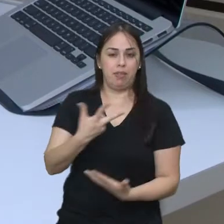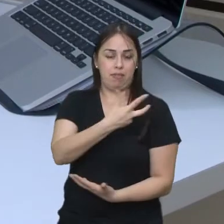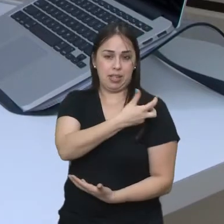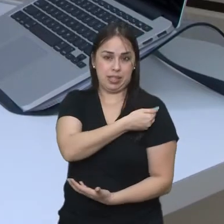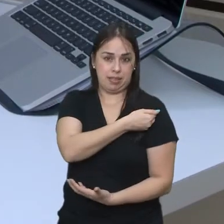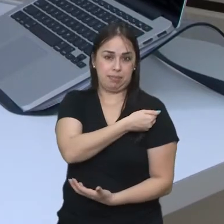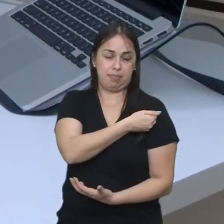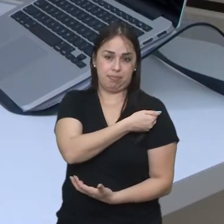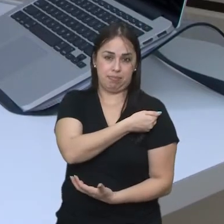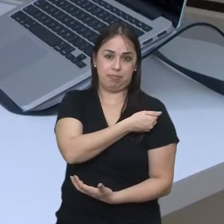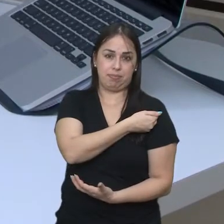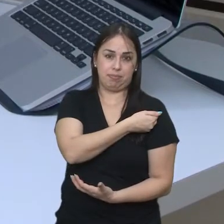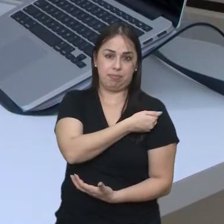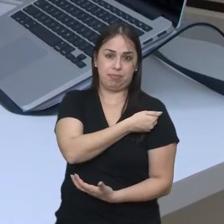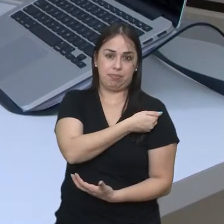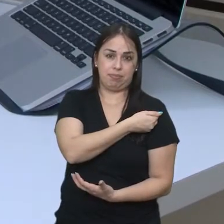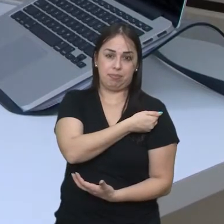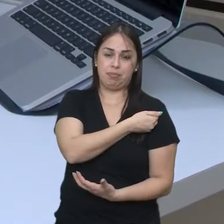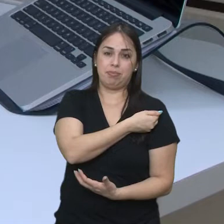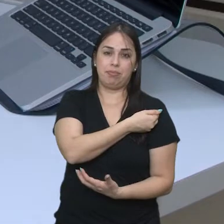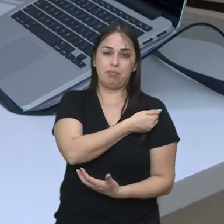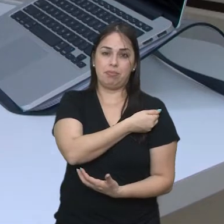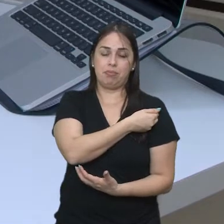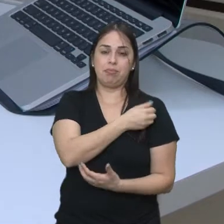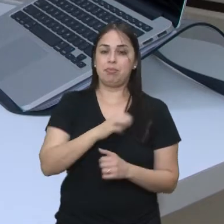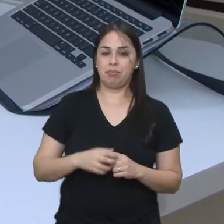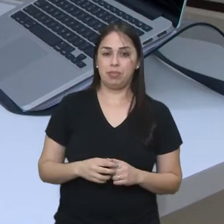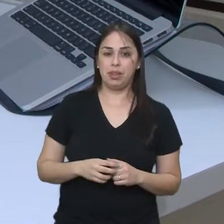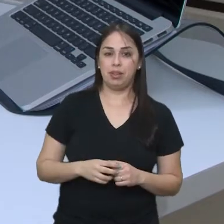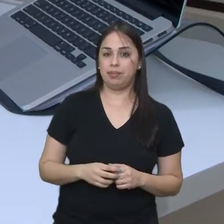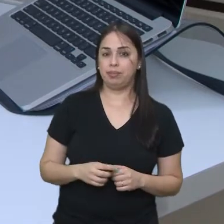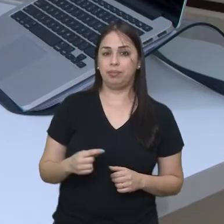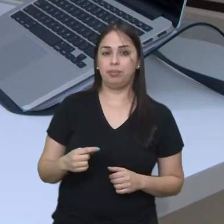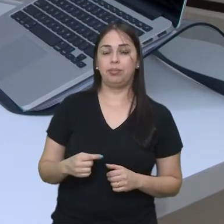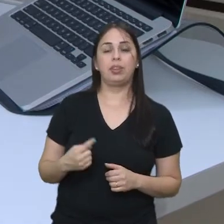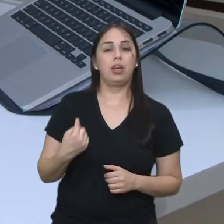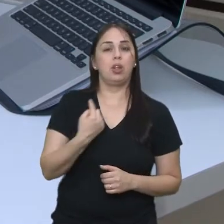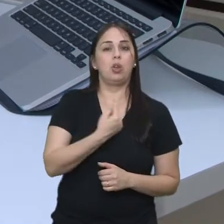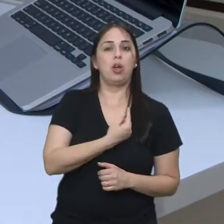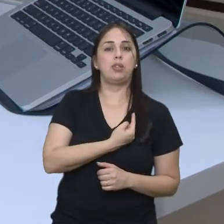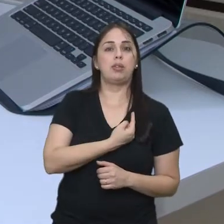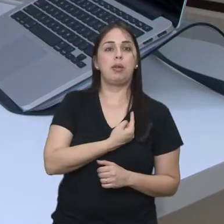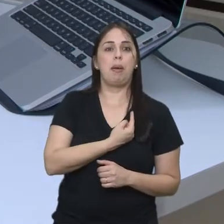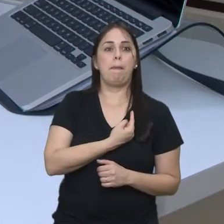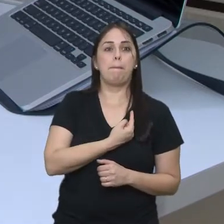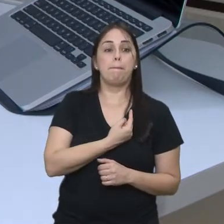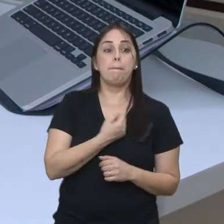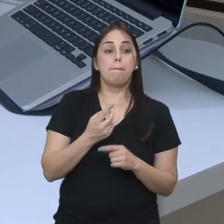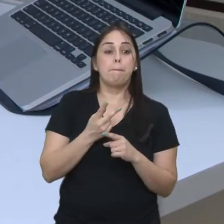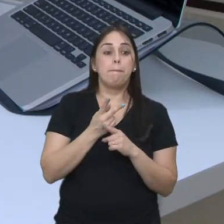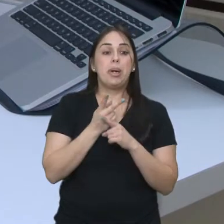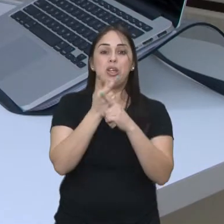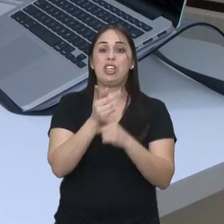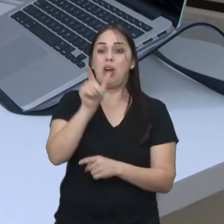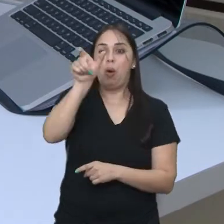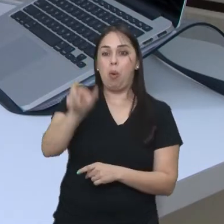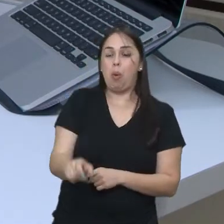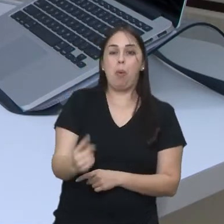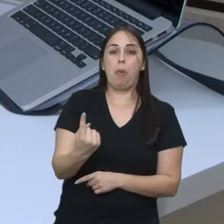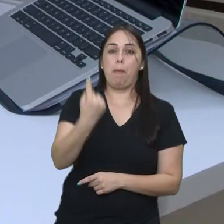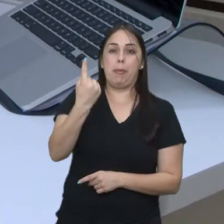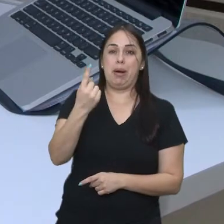especificamente, de forma muito ampla, a gente não está procurando proteger o